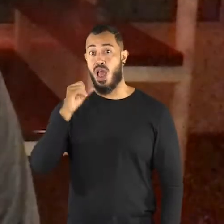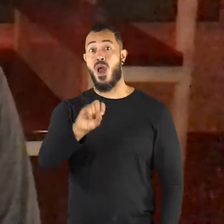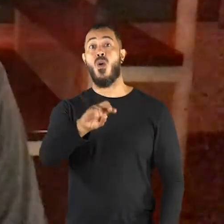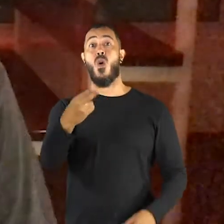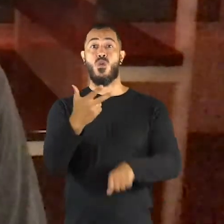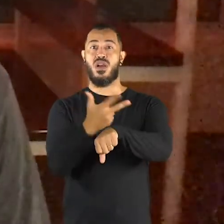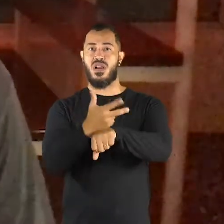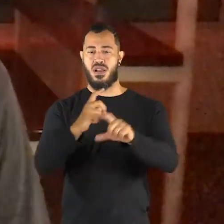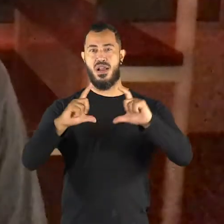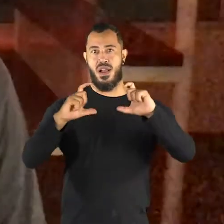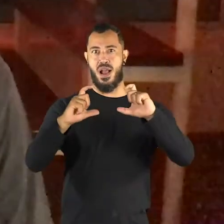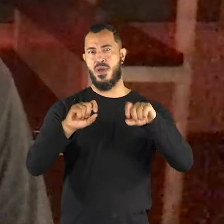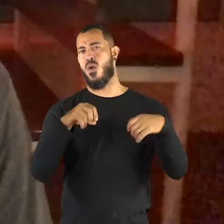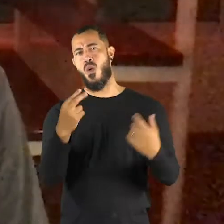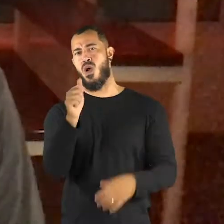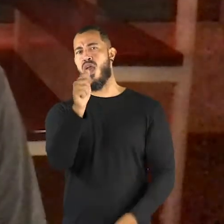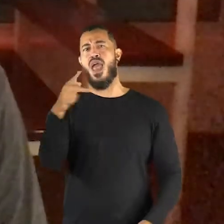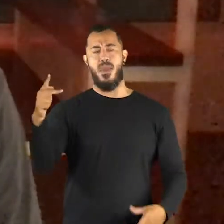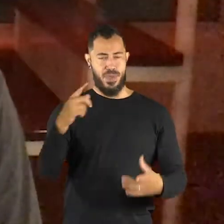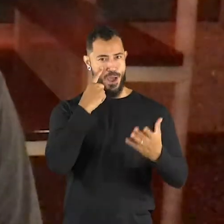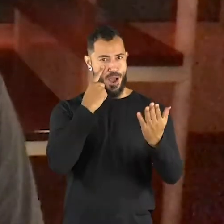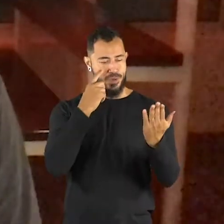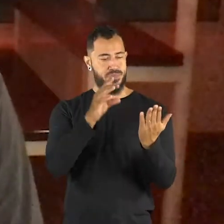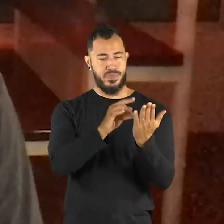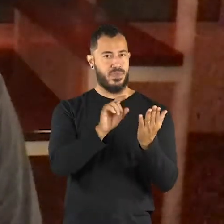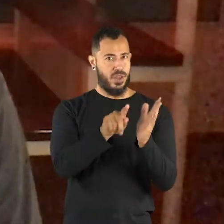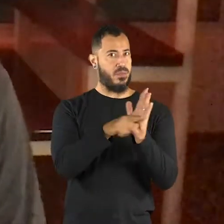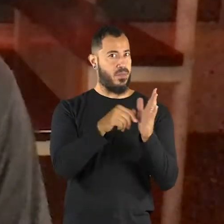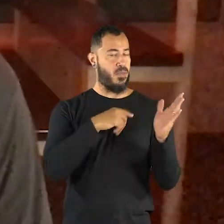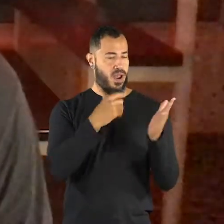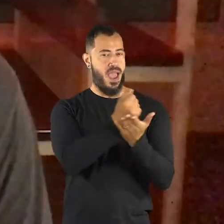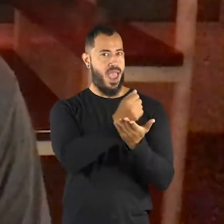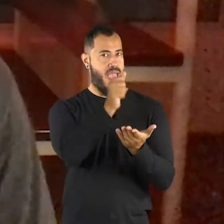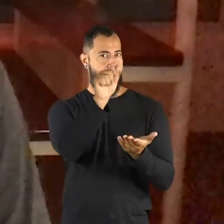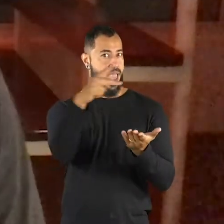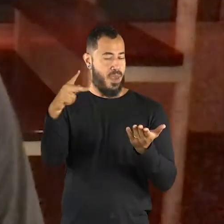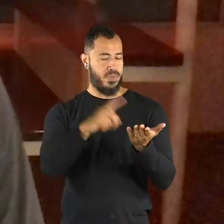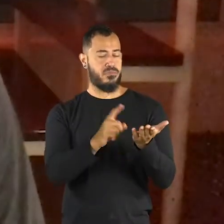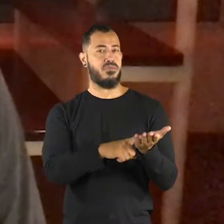câmera, ou usar algum aplicativo tipo Artemis, que vale a pena vocês darem uma olhada, para poder